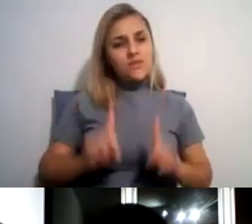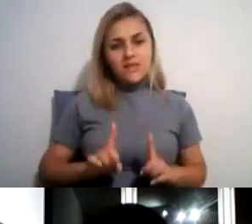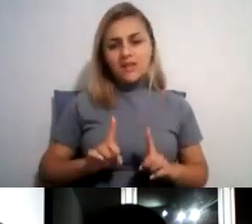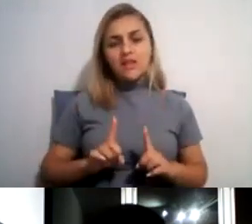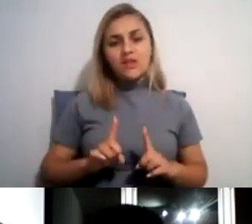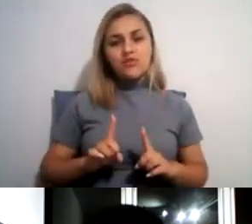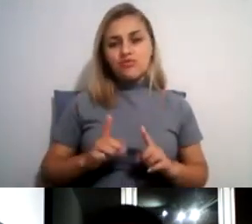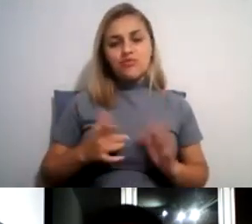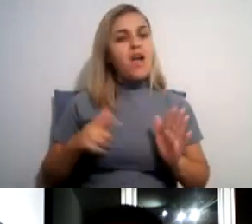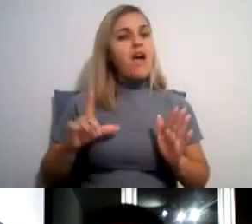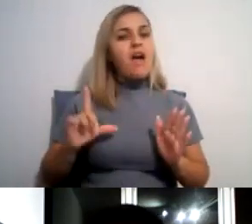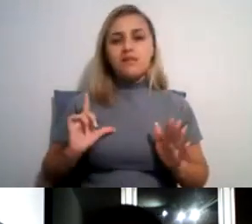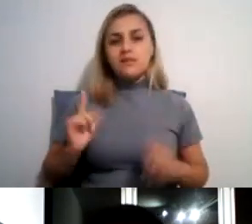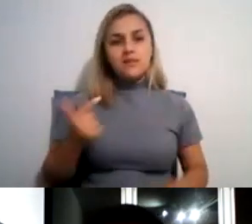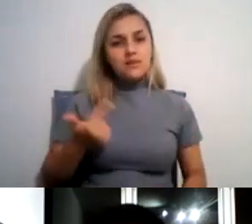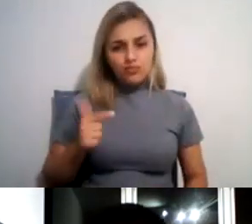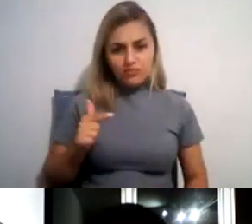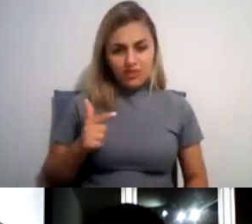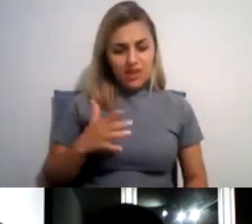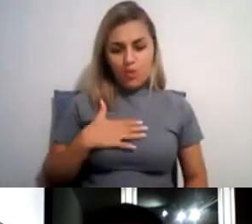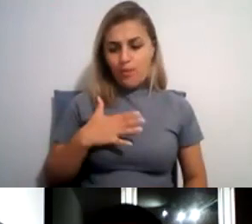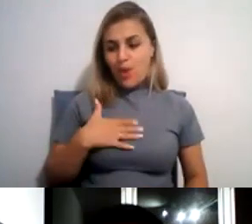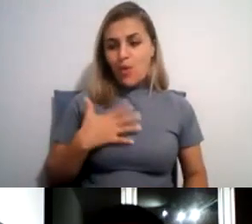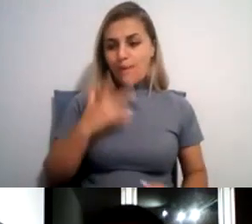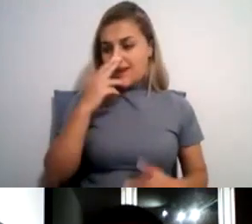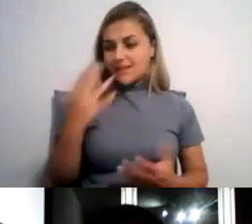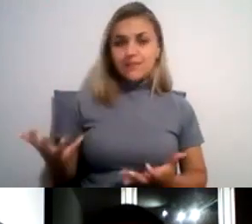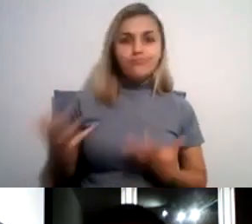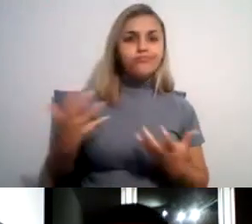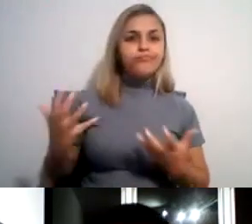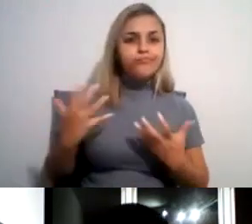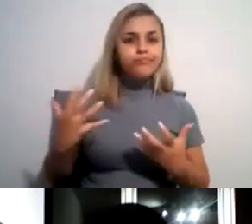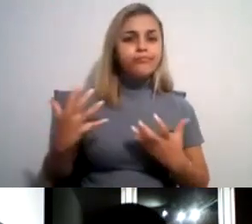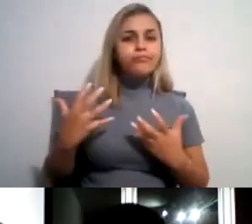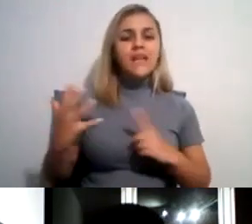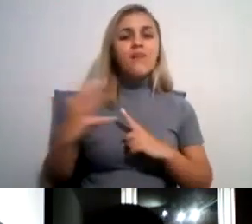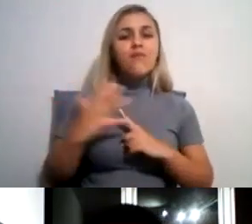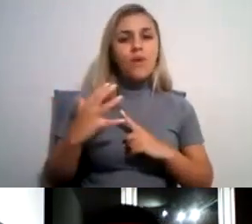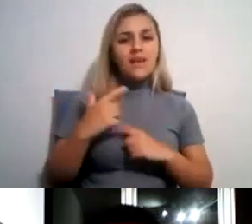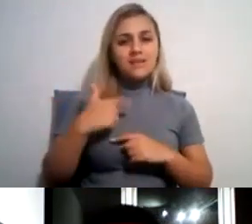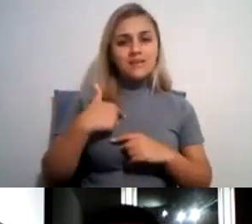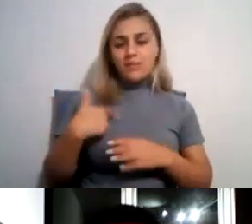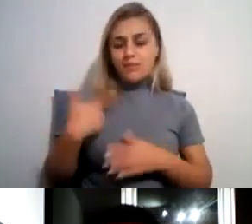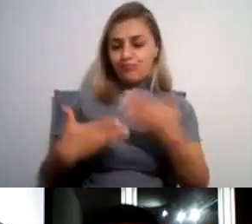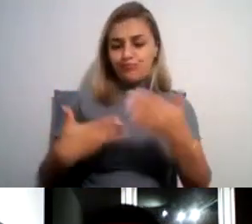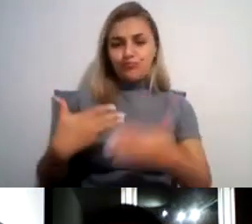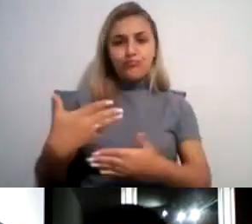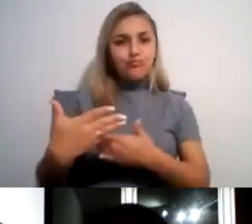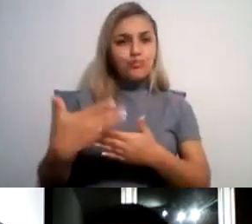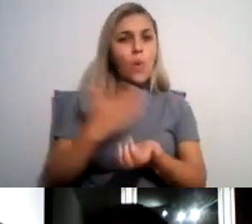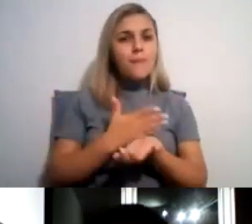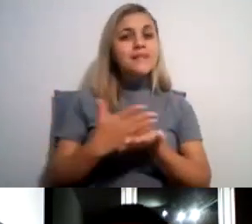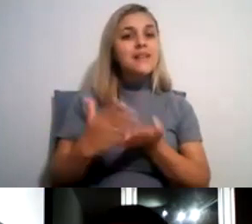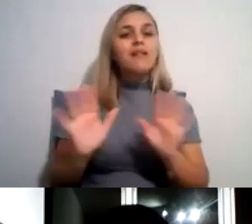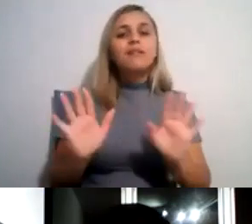uma pessoa próxima que tenha sido o meu gatilho para entrar nesse processo. Mas a